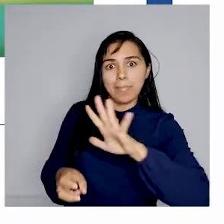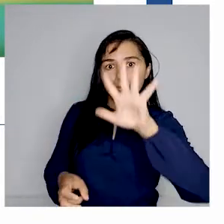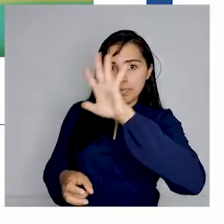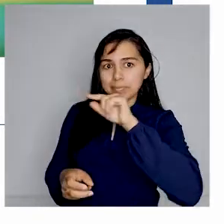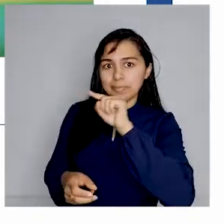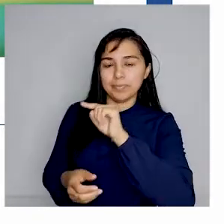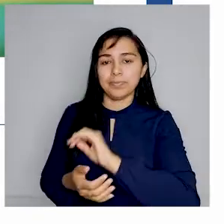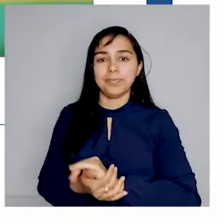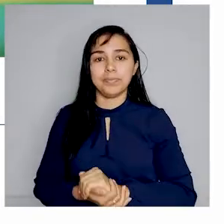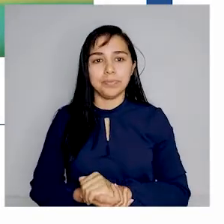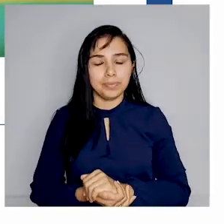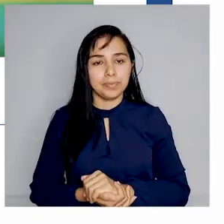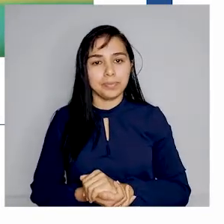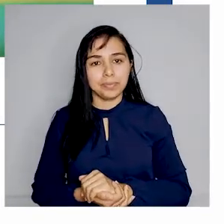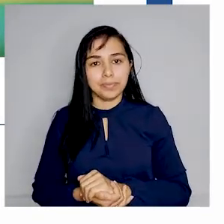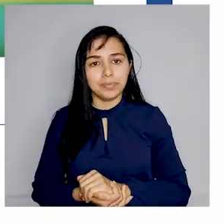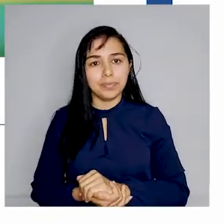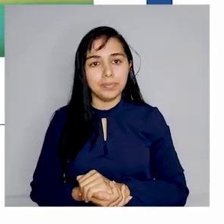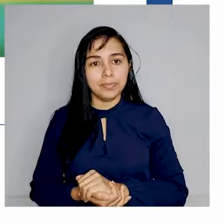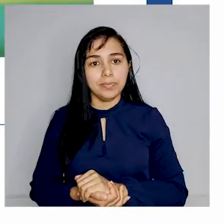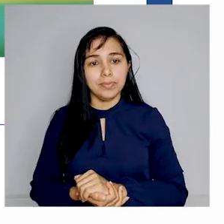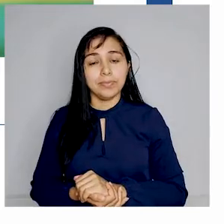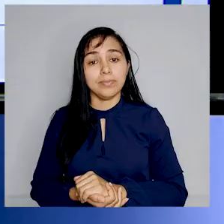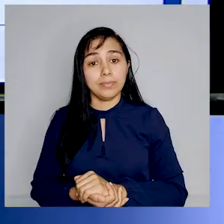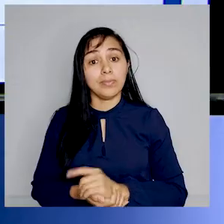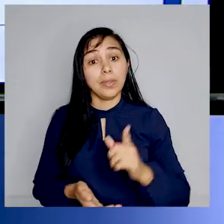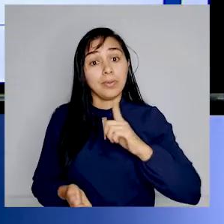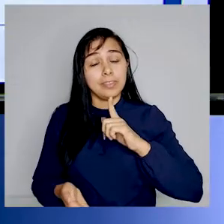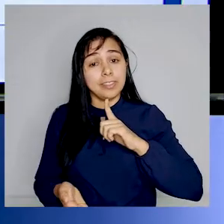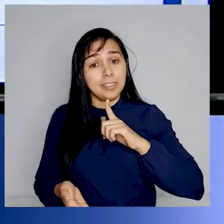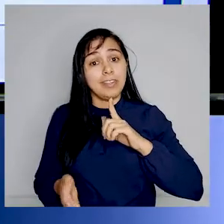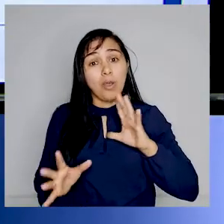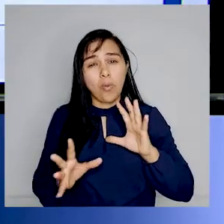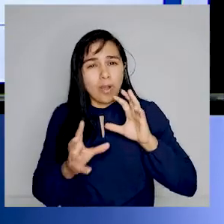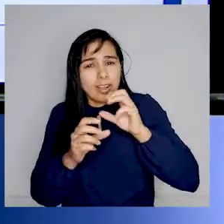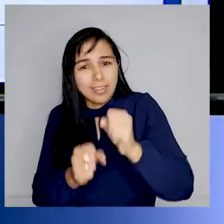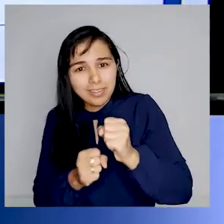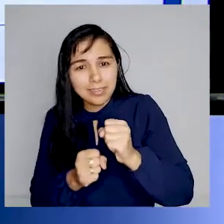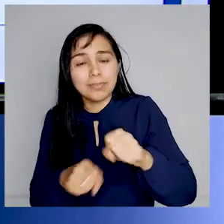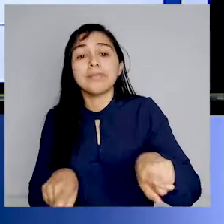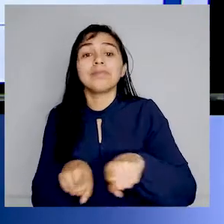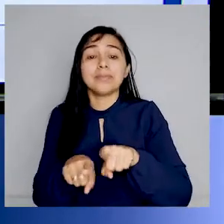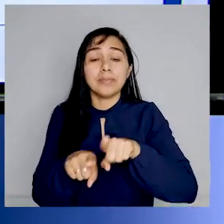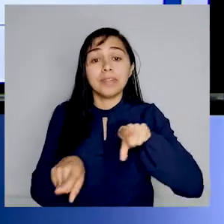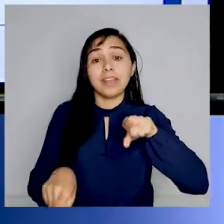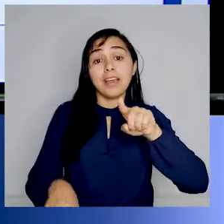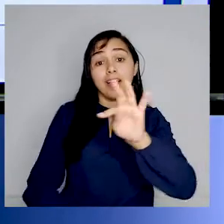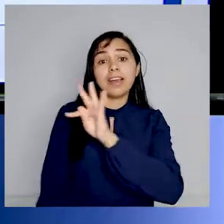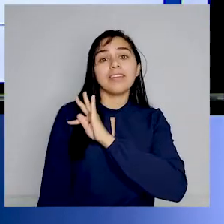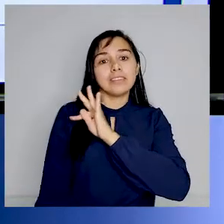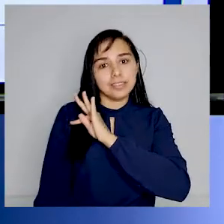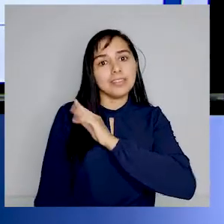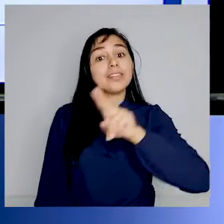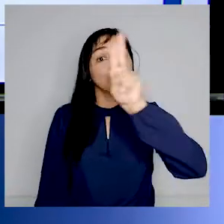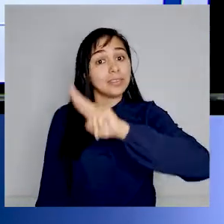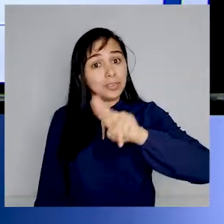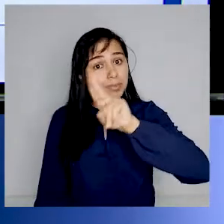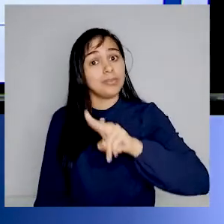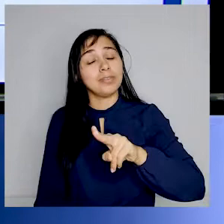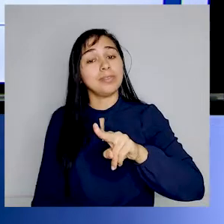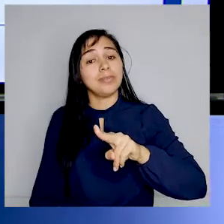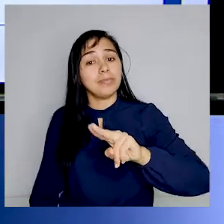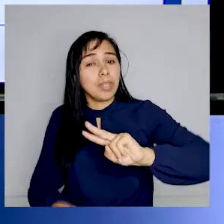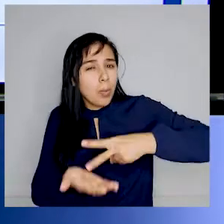outra característica bem básica dessas lutas de curta distância são as técnicas que são utilizadas pelos atletas, como por exemplo,